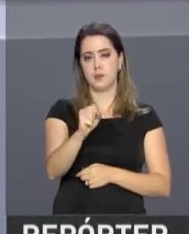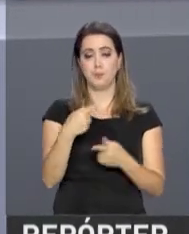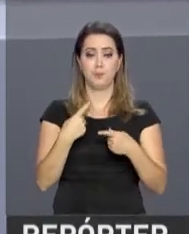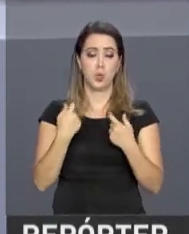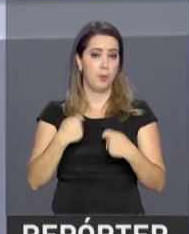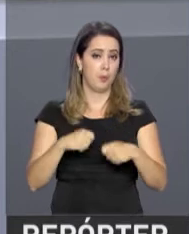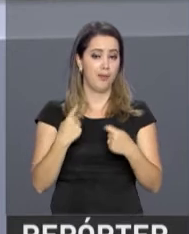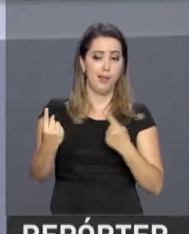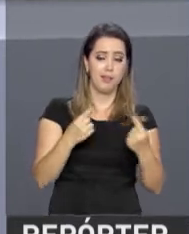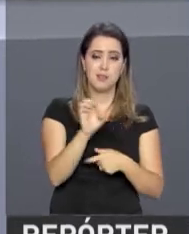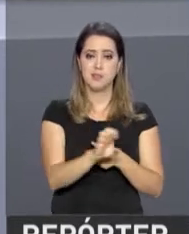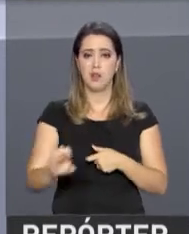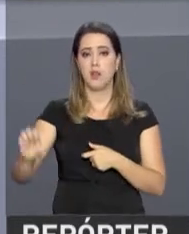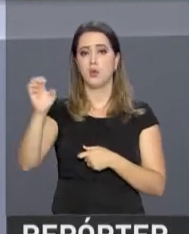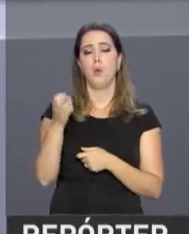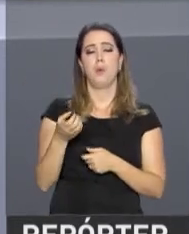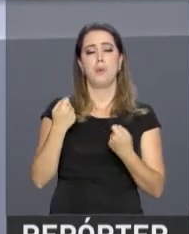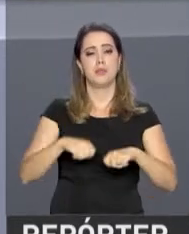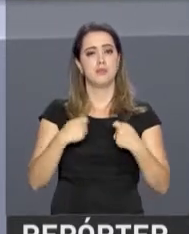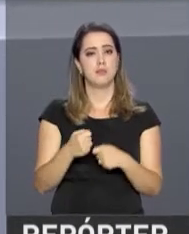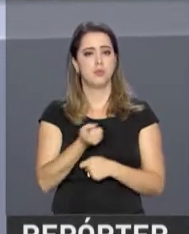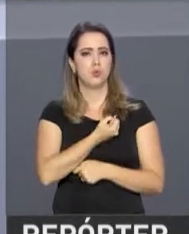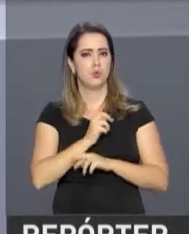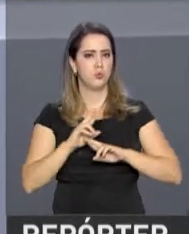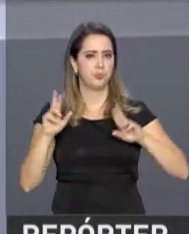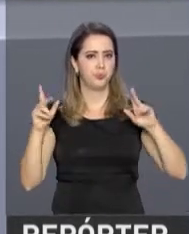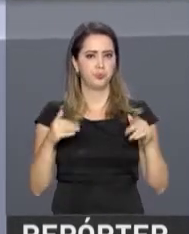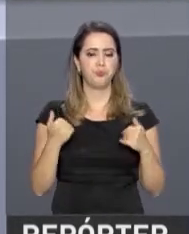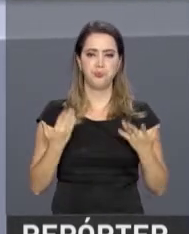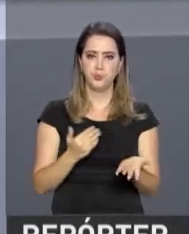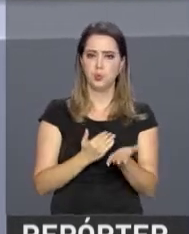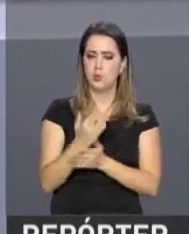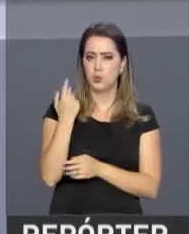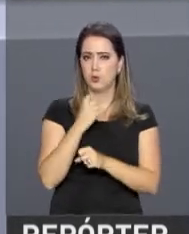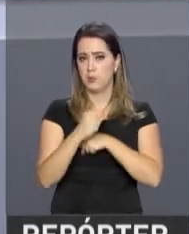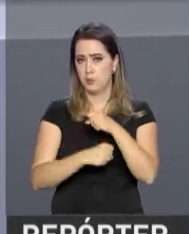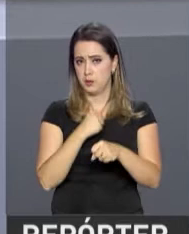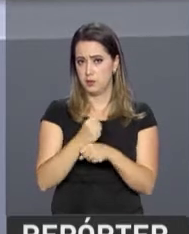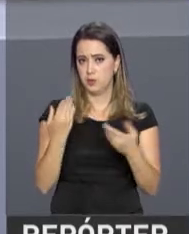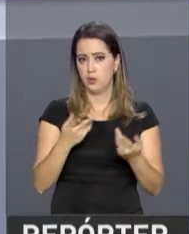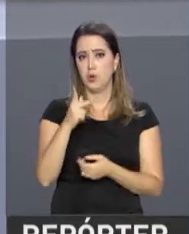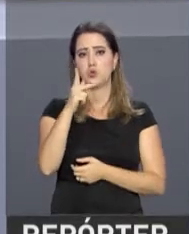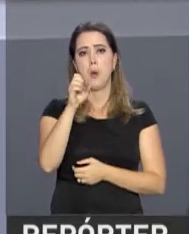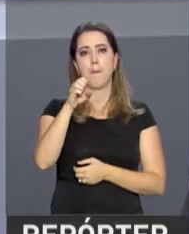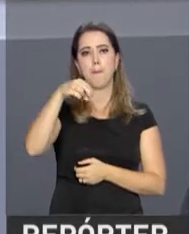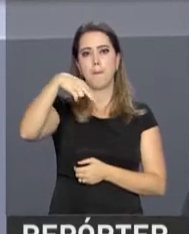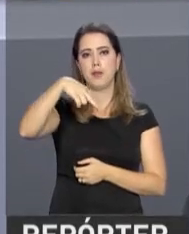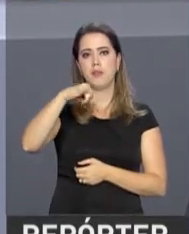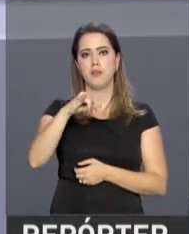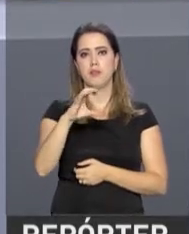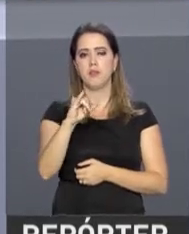de cada estado realizado direto com os gestores locais desde o ano passado a penicilina foi incorporada ao